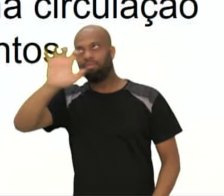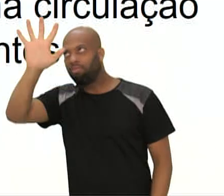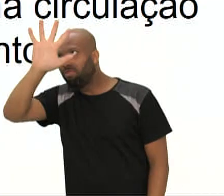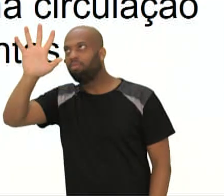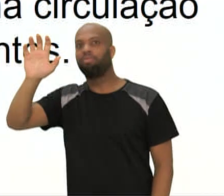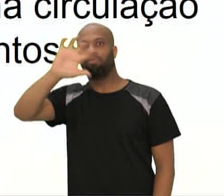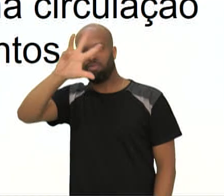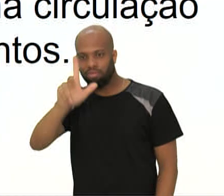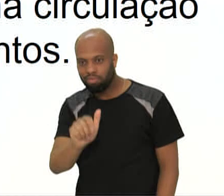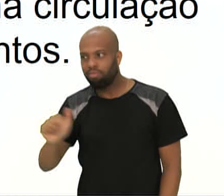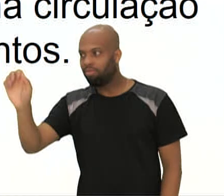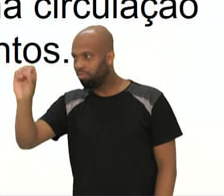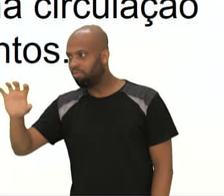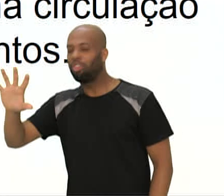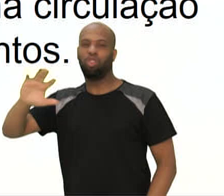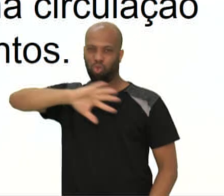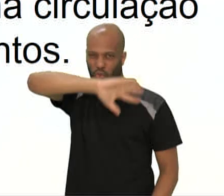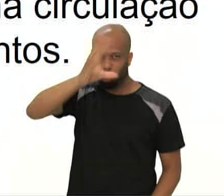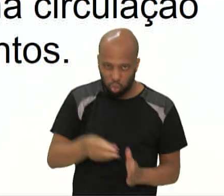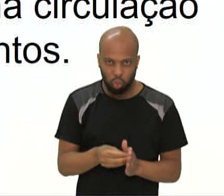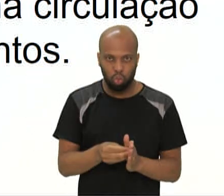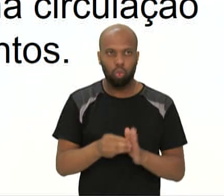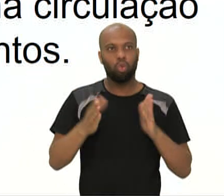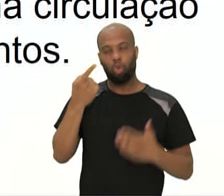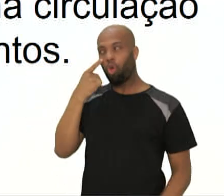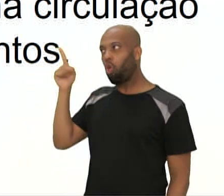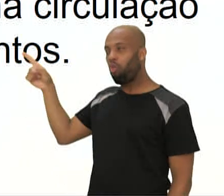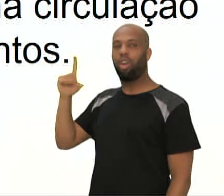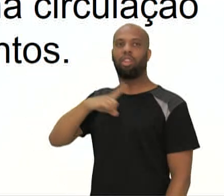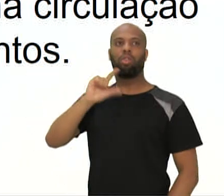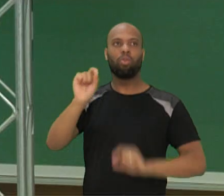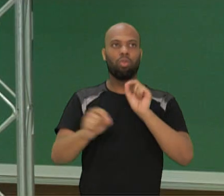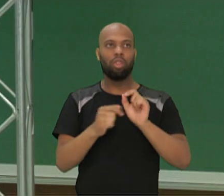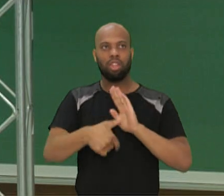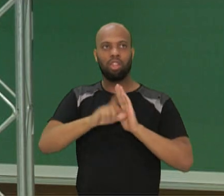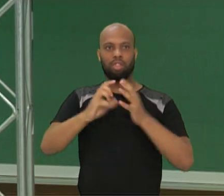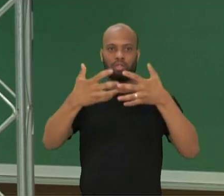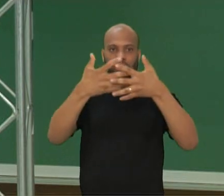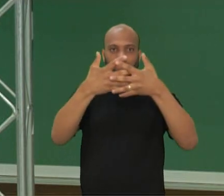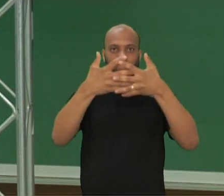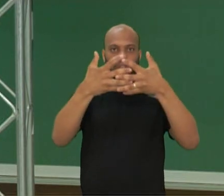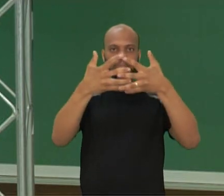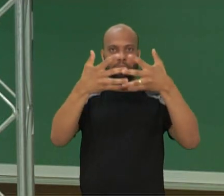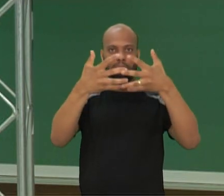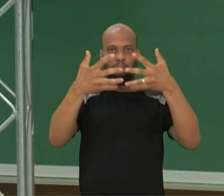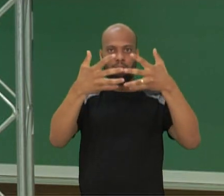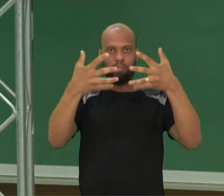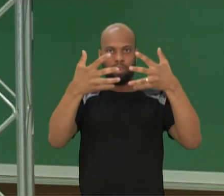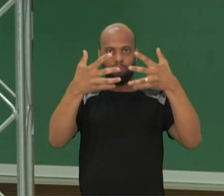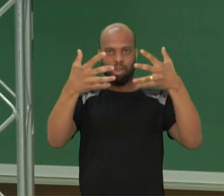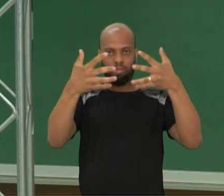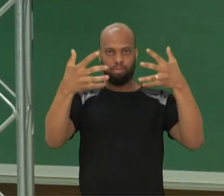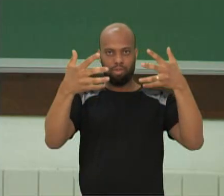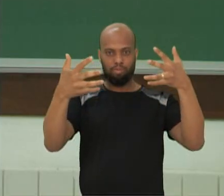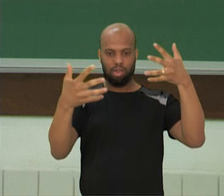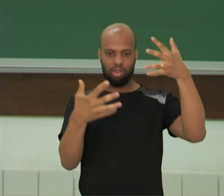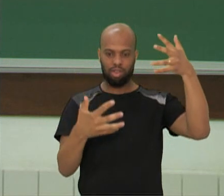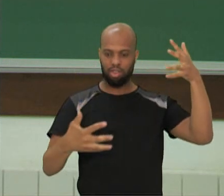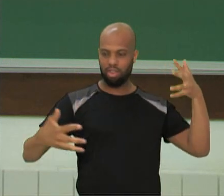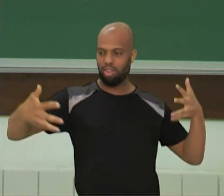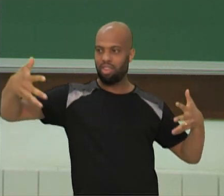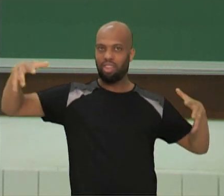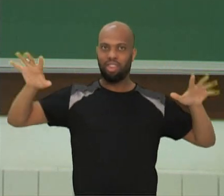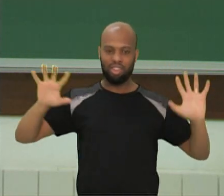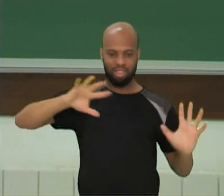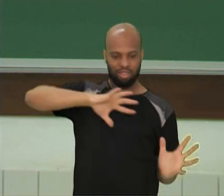visualizar na figura que está do lado esquerdo da sua tela. Então nós temos ali o processo da deriva continental. Esse